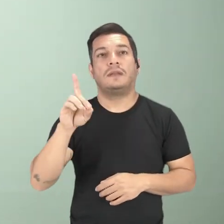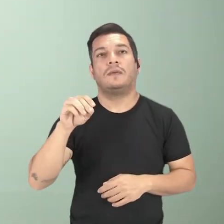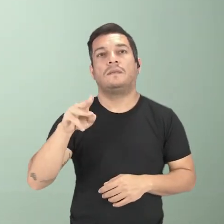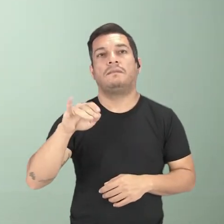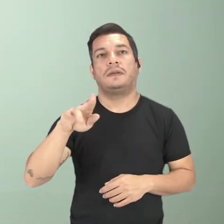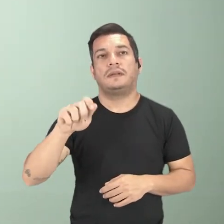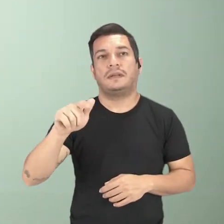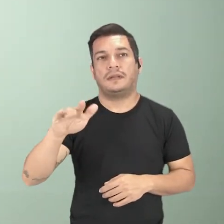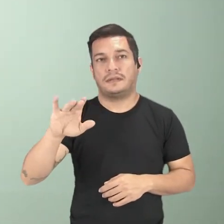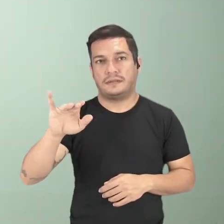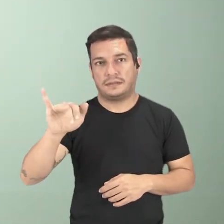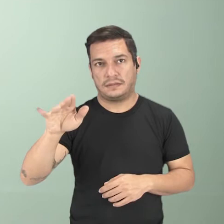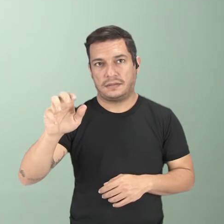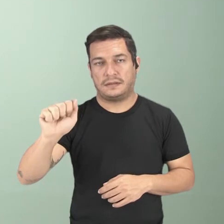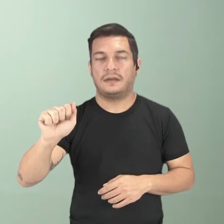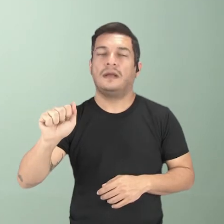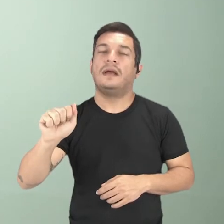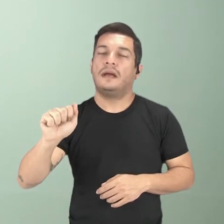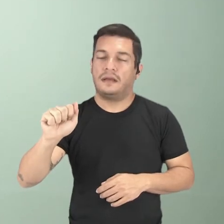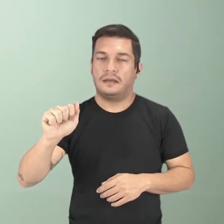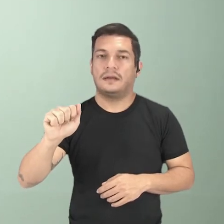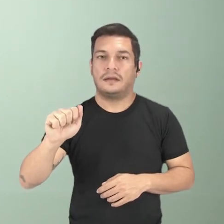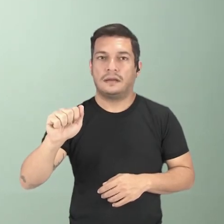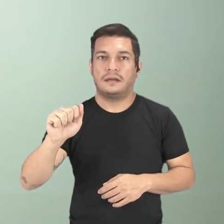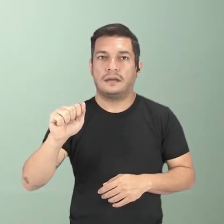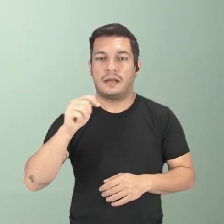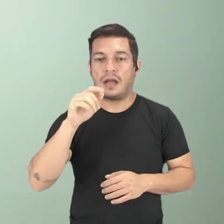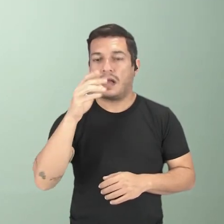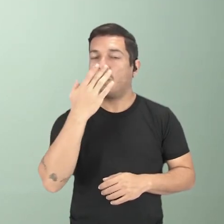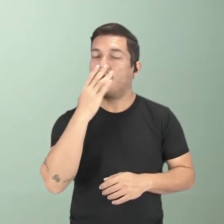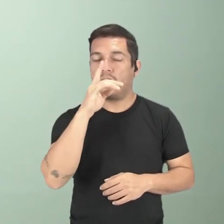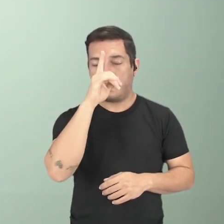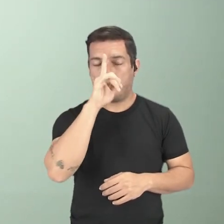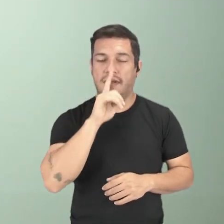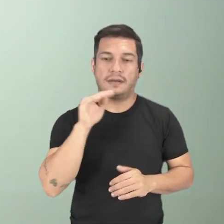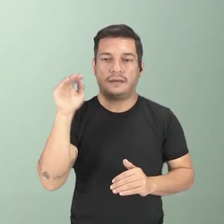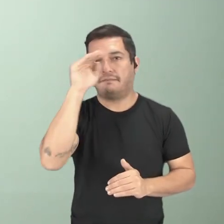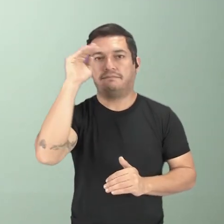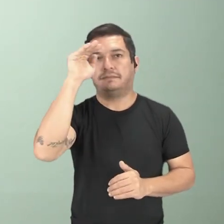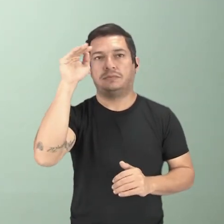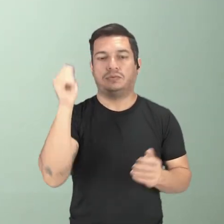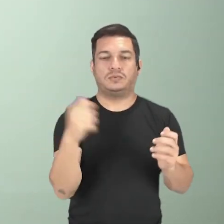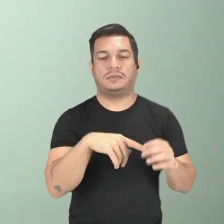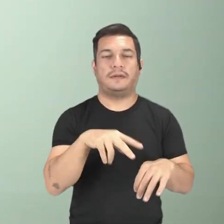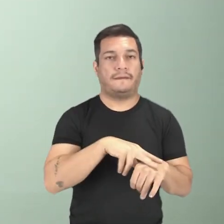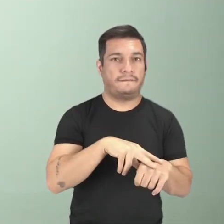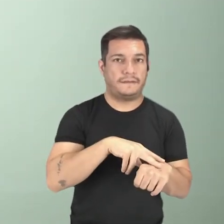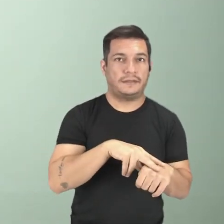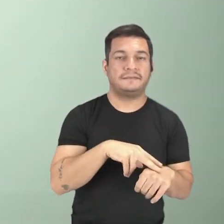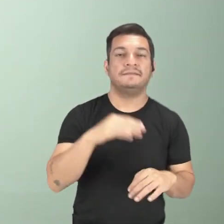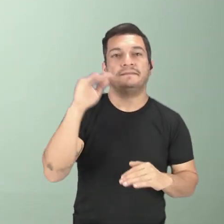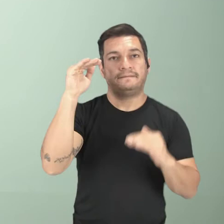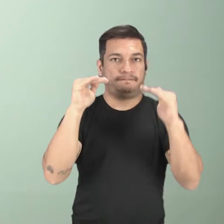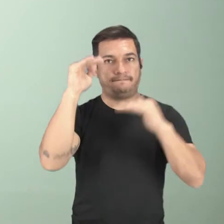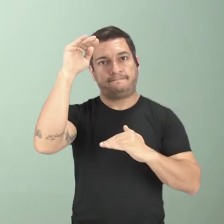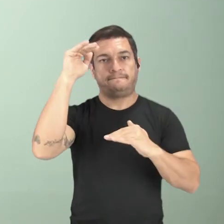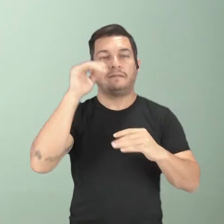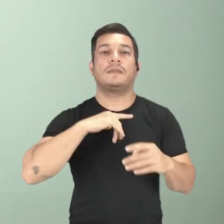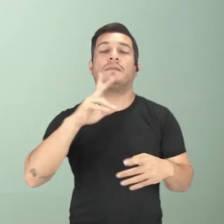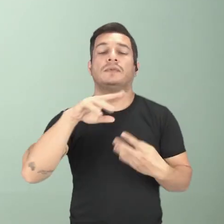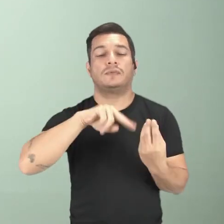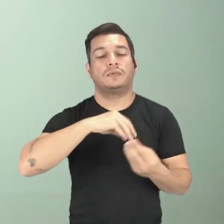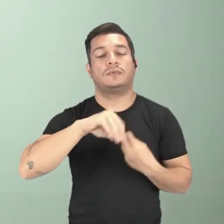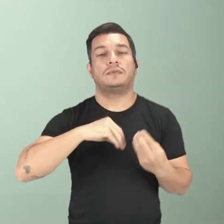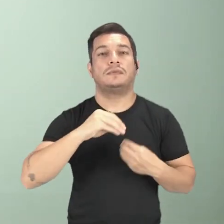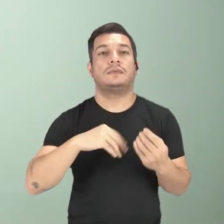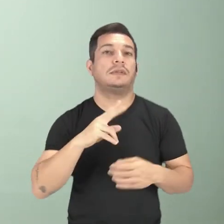A cor amarela se sobrepõe sobre a cor verde. Mas, depois de eu cruzar dois indivíduos que não